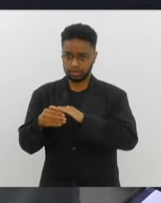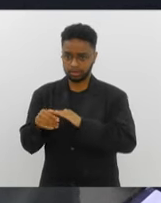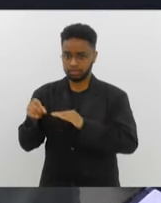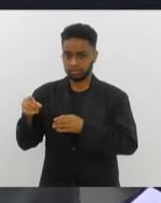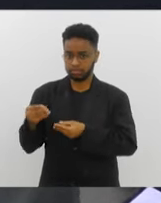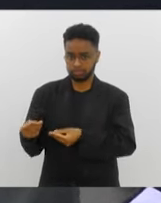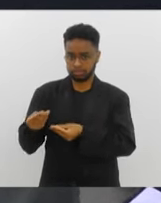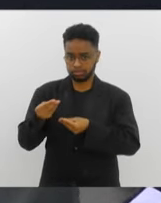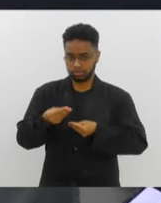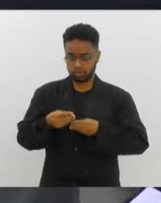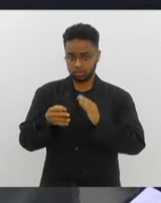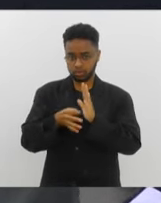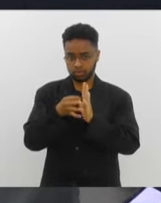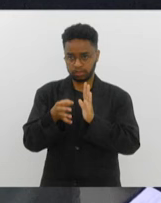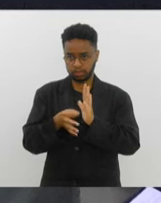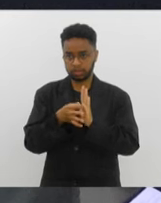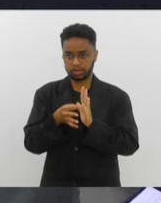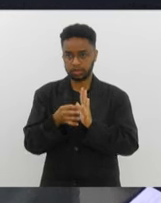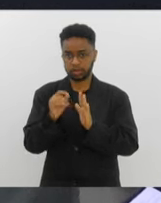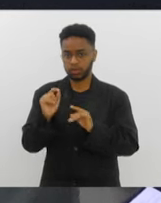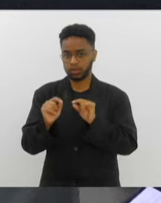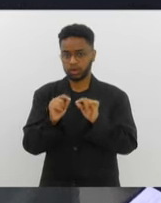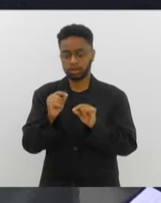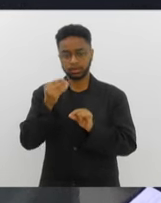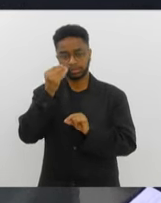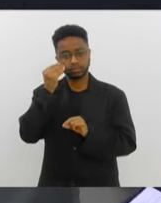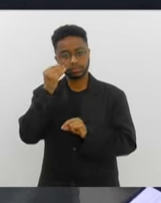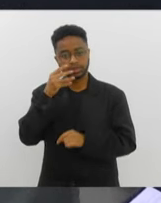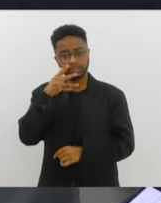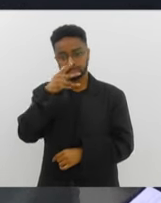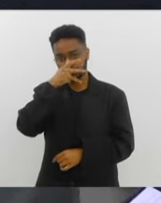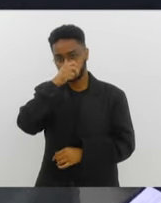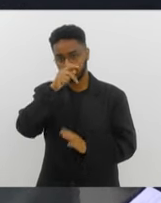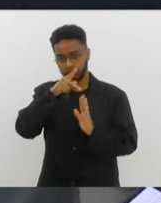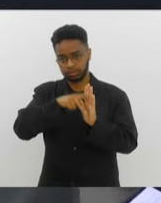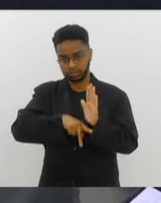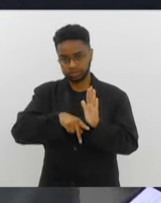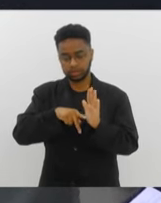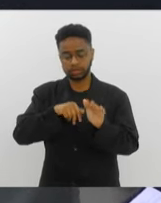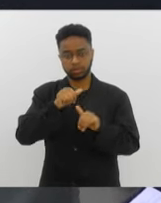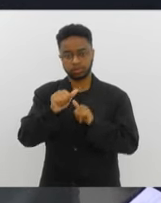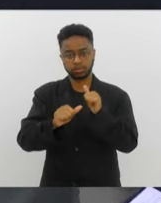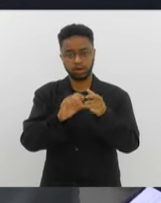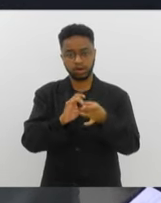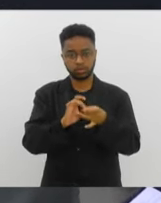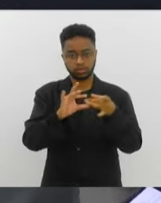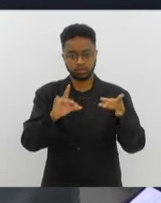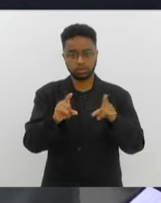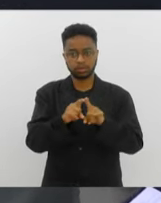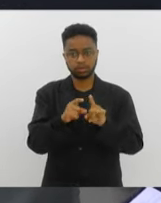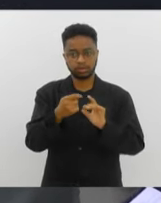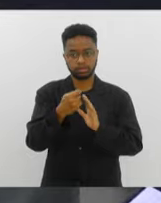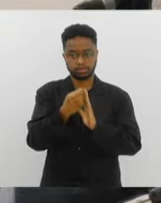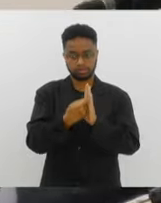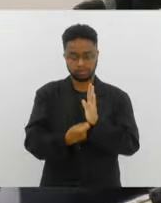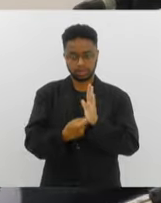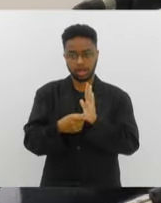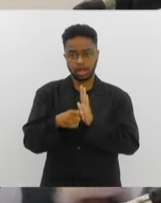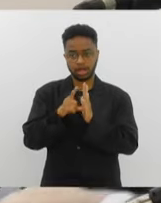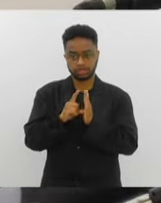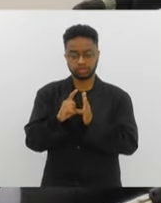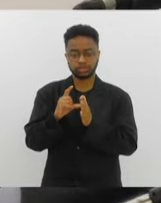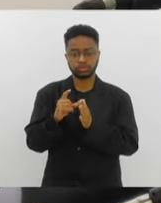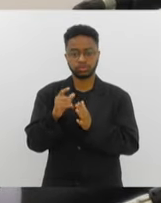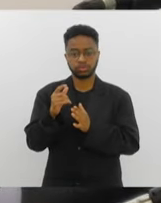apresentadas, no meu parecer, foram no sentido de salvar o projeto, transformando em autorizativo, elaborado antes do atual entendimento